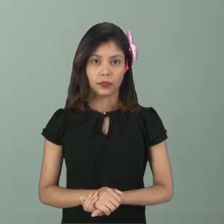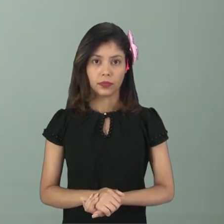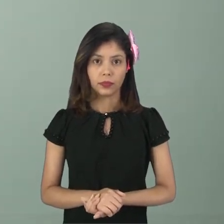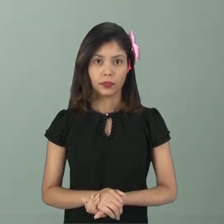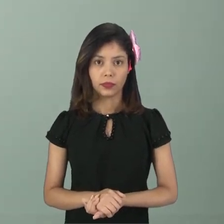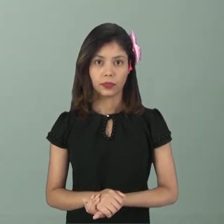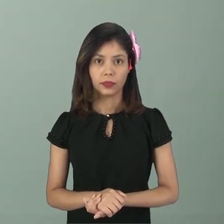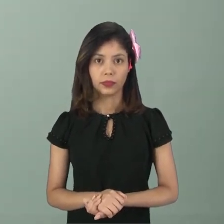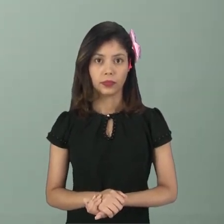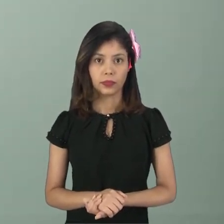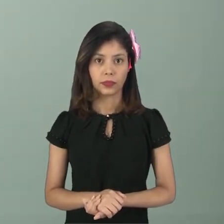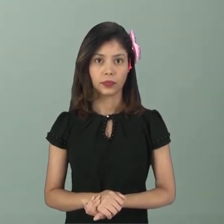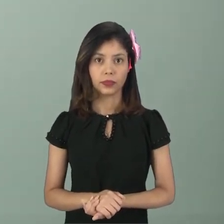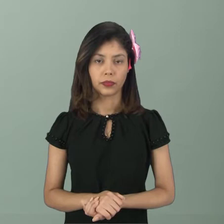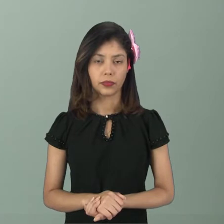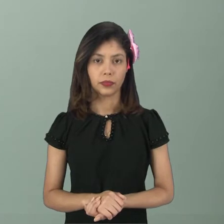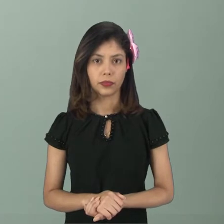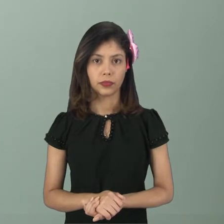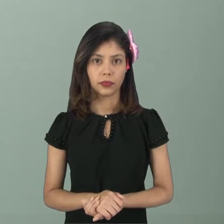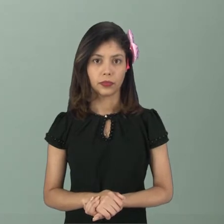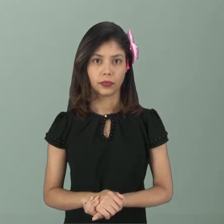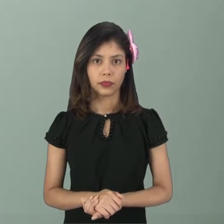correta